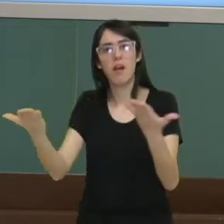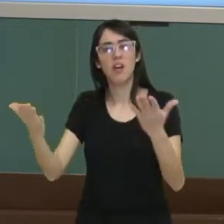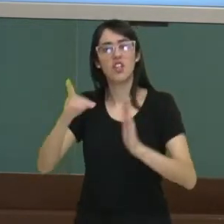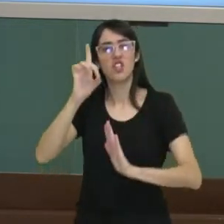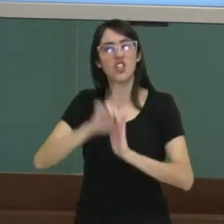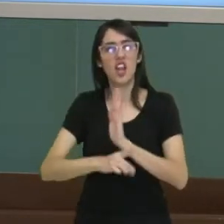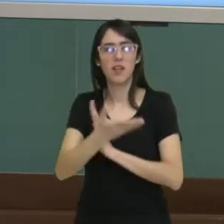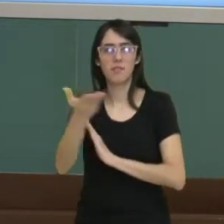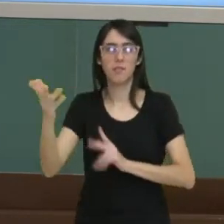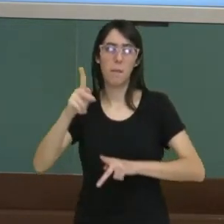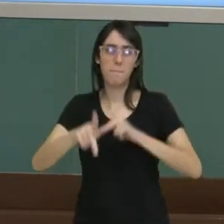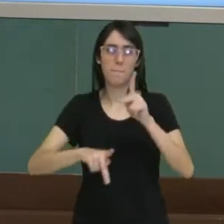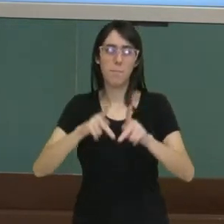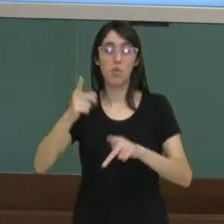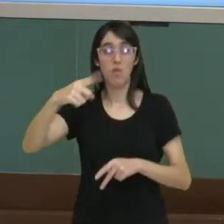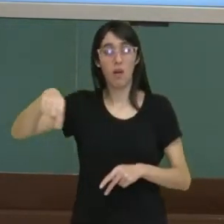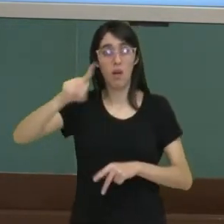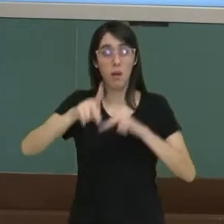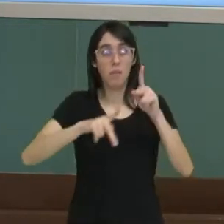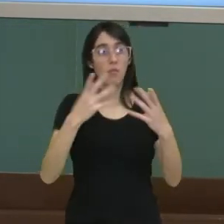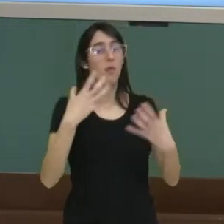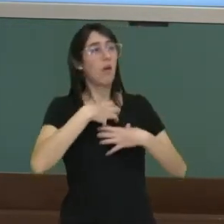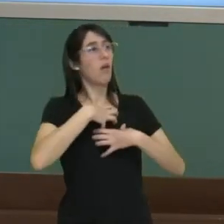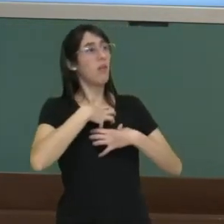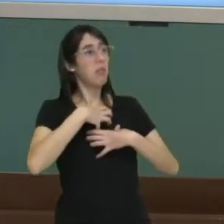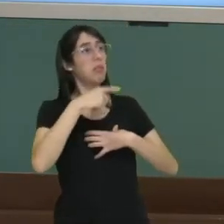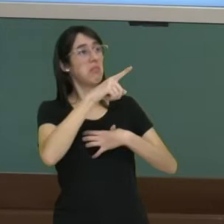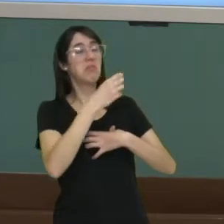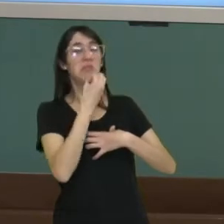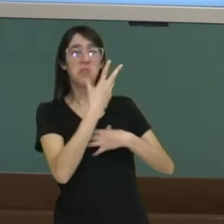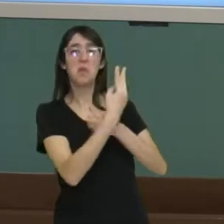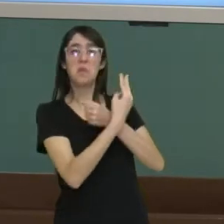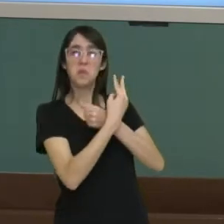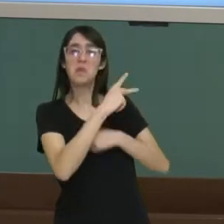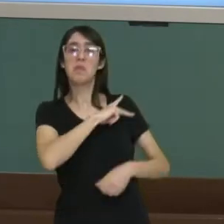povo se sinta grato, tenha gratidão ao